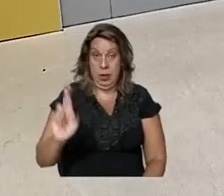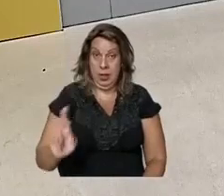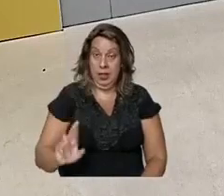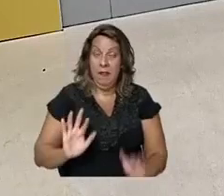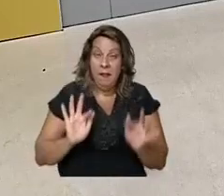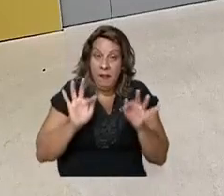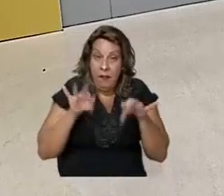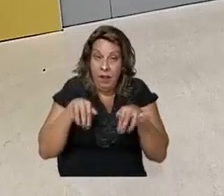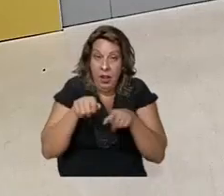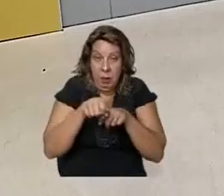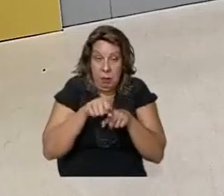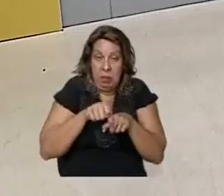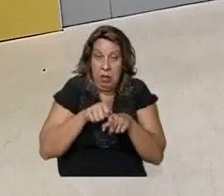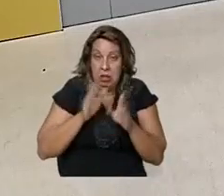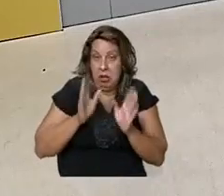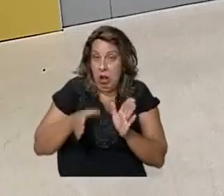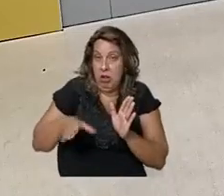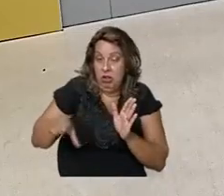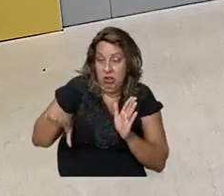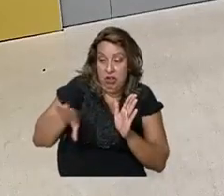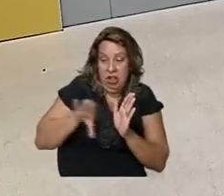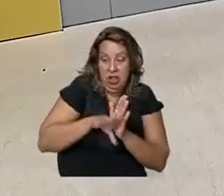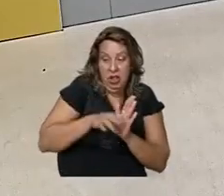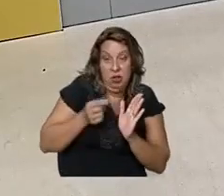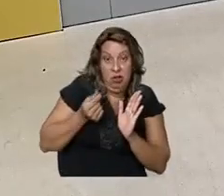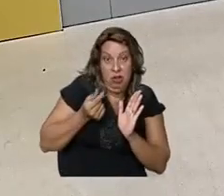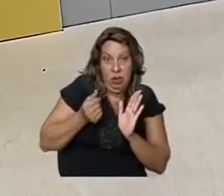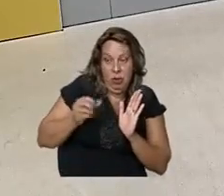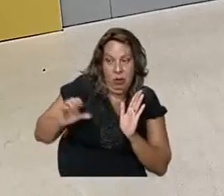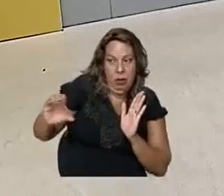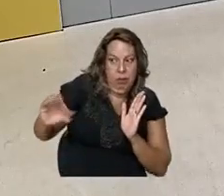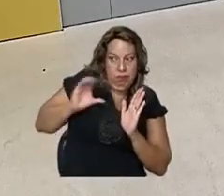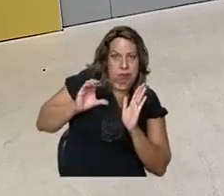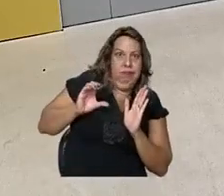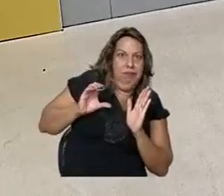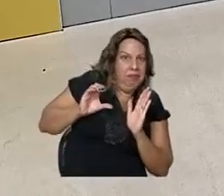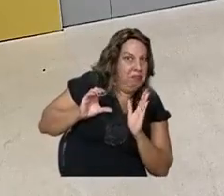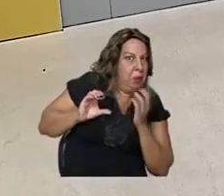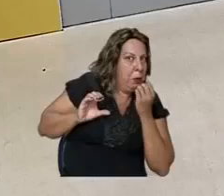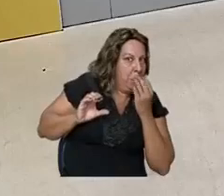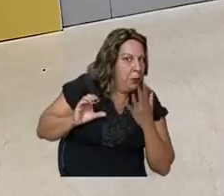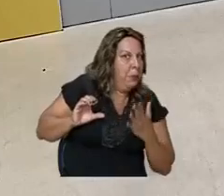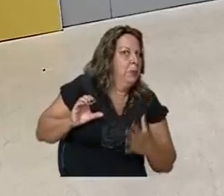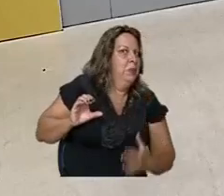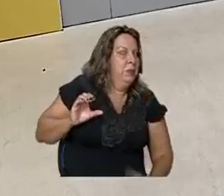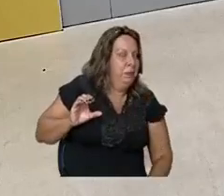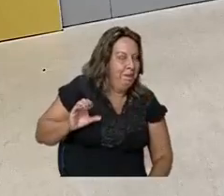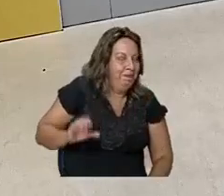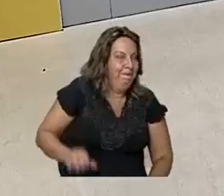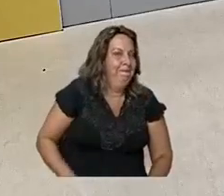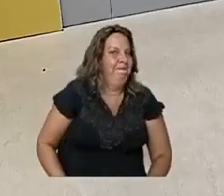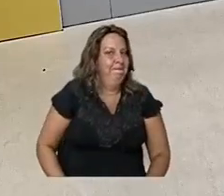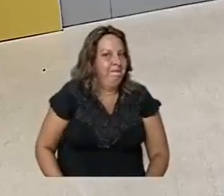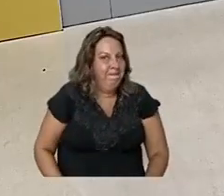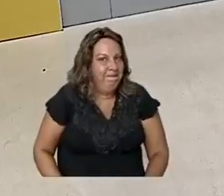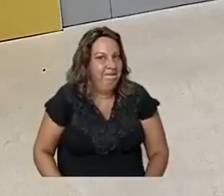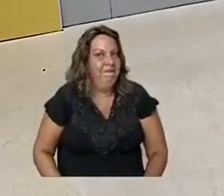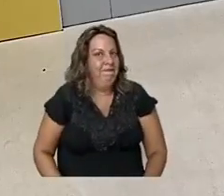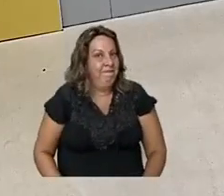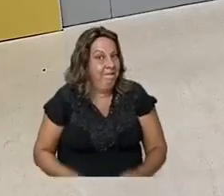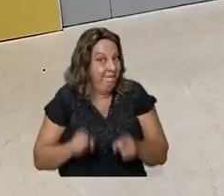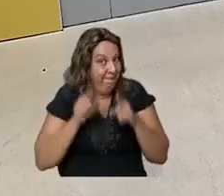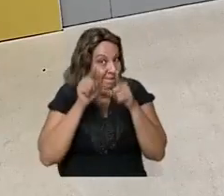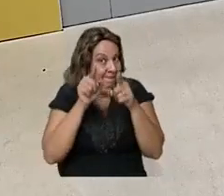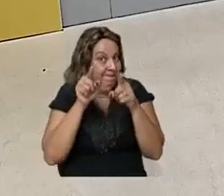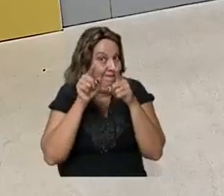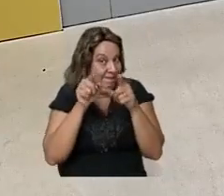mês chegando. Ai, 50 na mil conta. Na conta. Vamos sonhar que é bom, né? Vamos sonhar que bom é bom. Demais. Alguém vai realizar